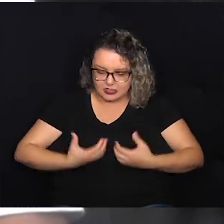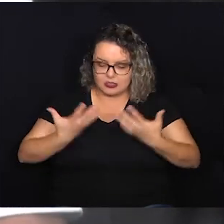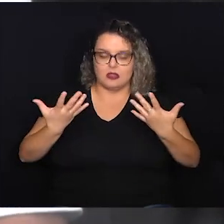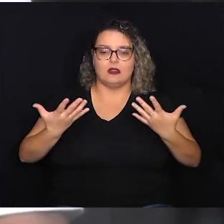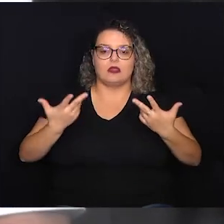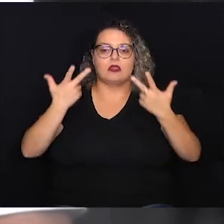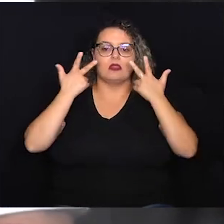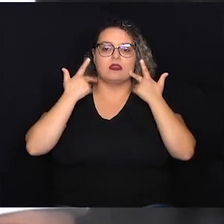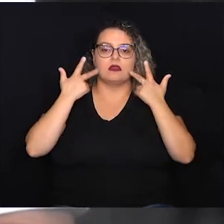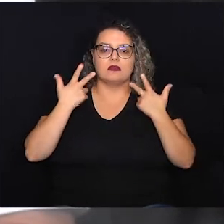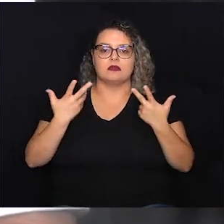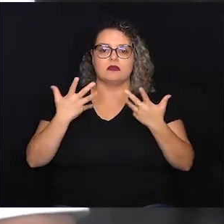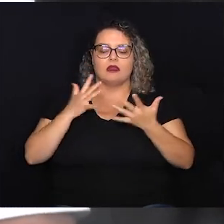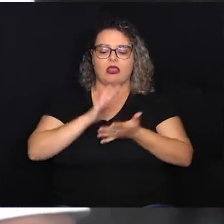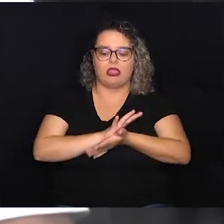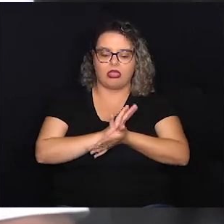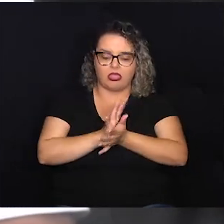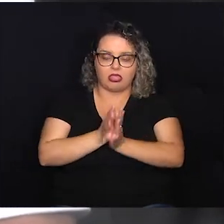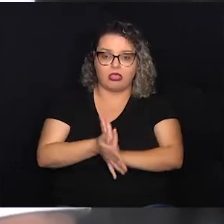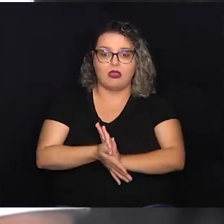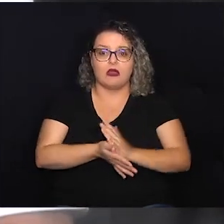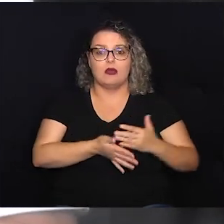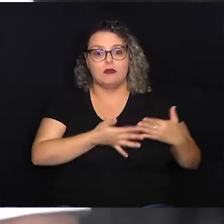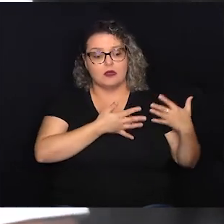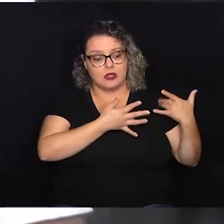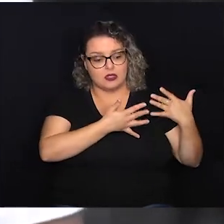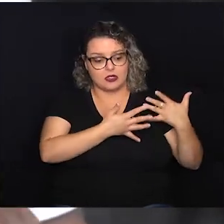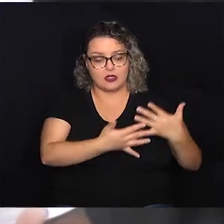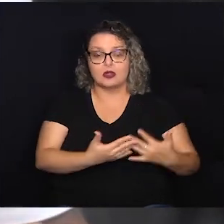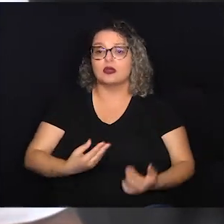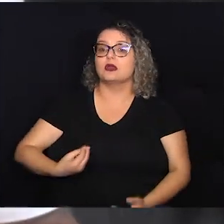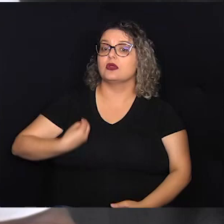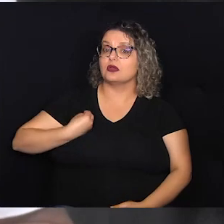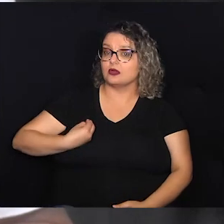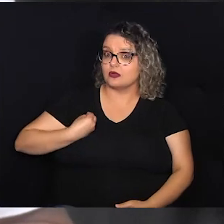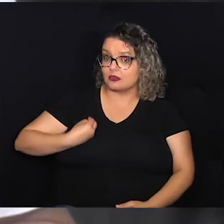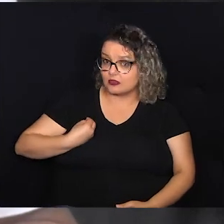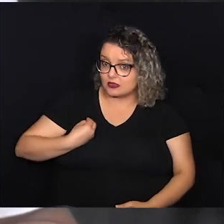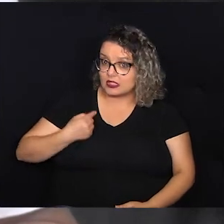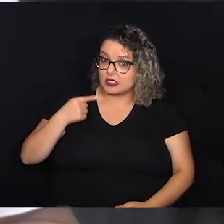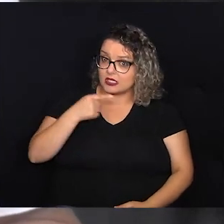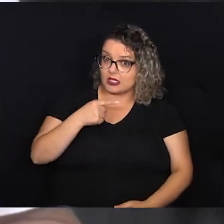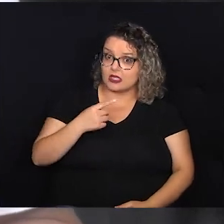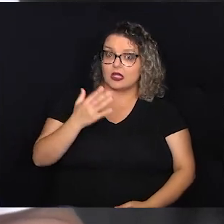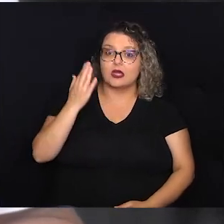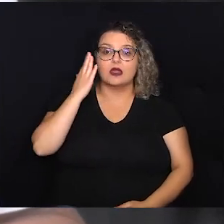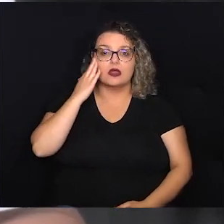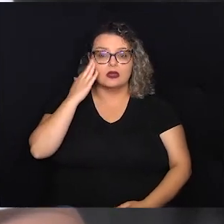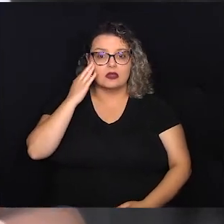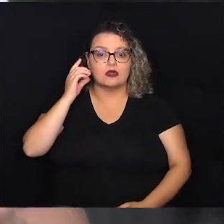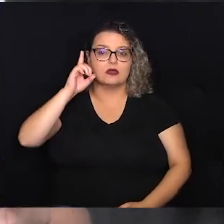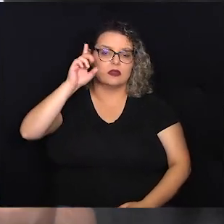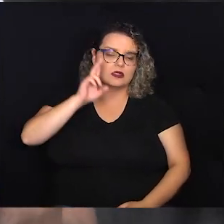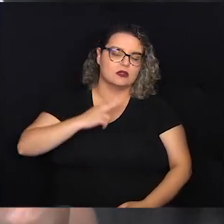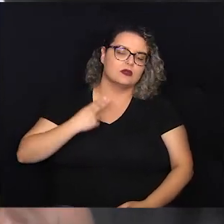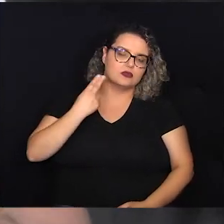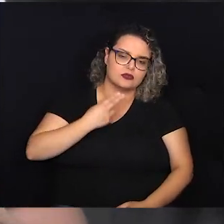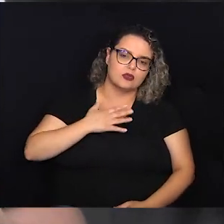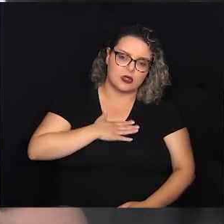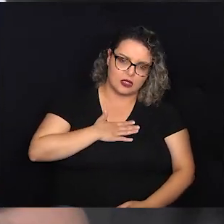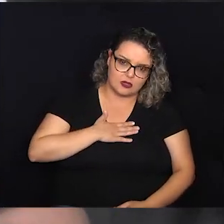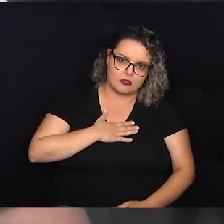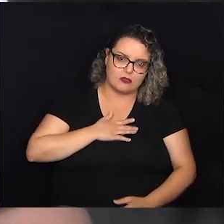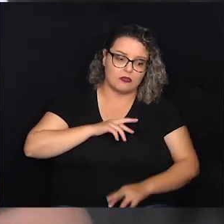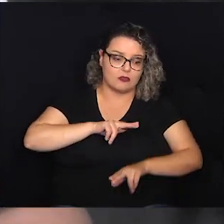você tinha e mata muito. Porque durante todo aquele tempo que eu vivi, eu sei como é que Deus me